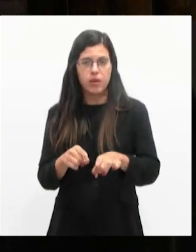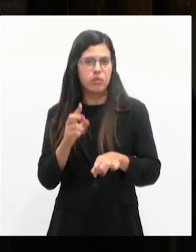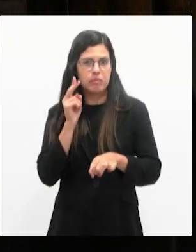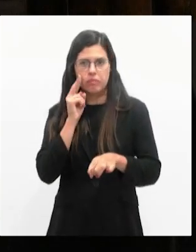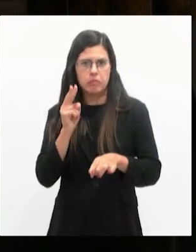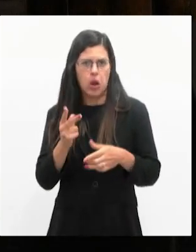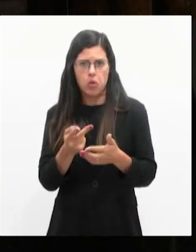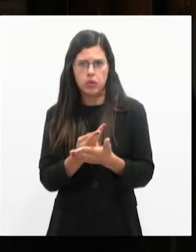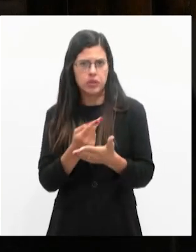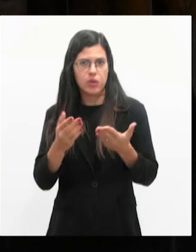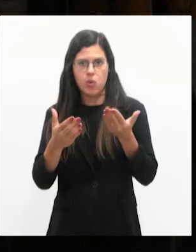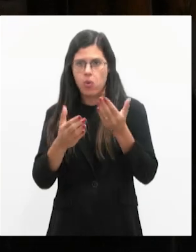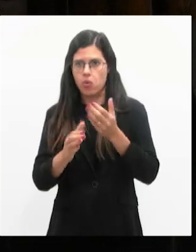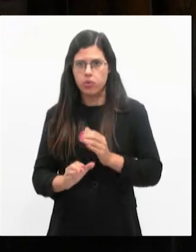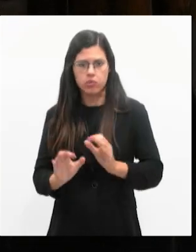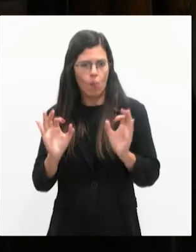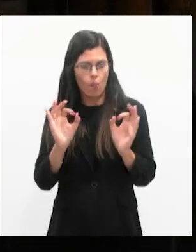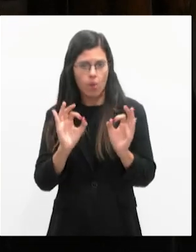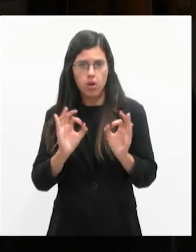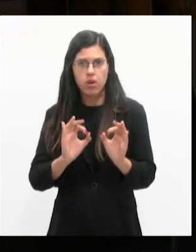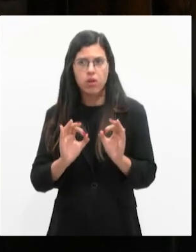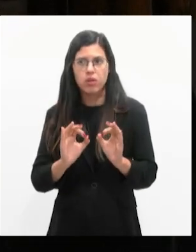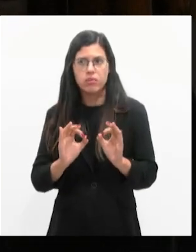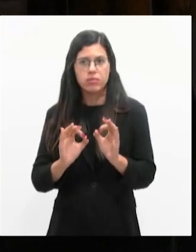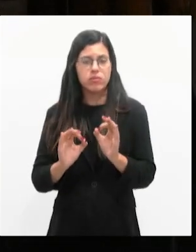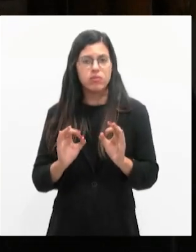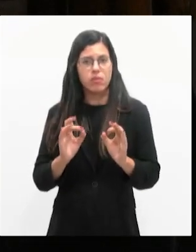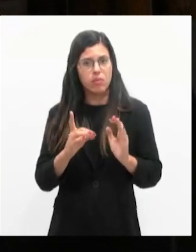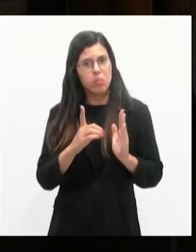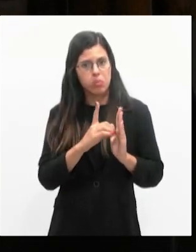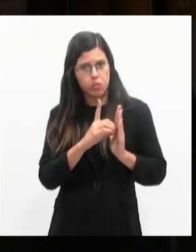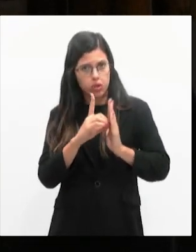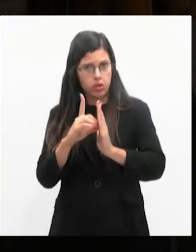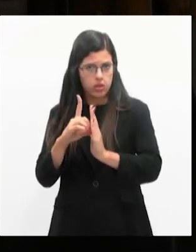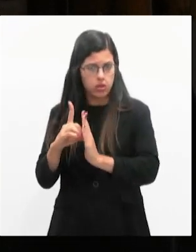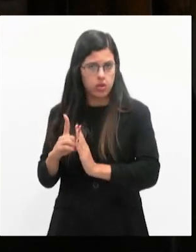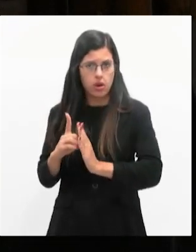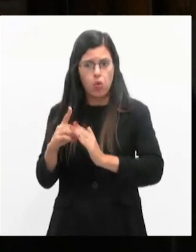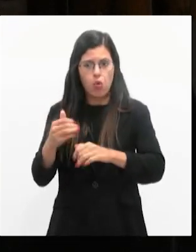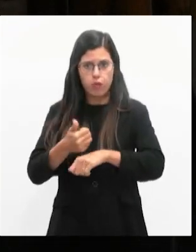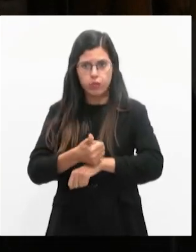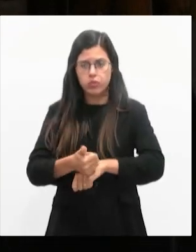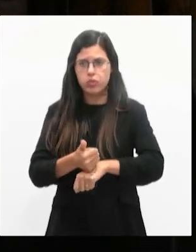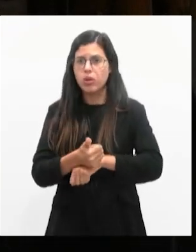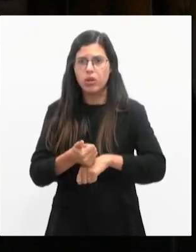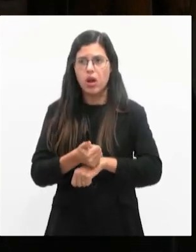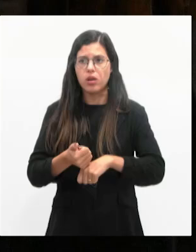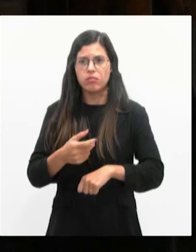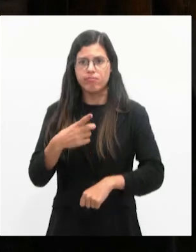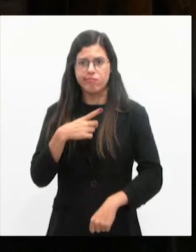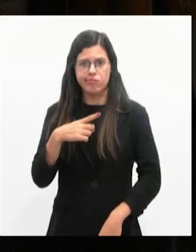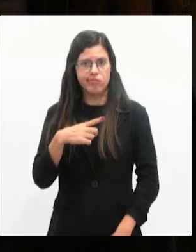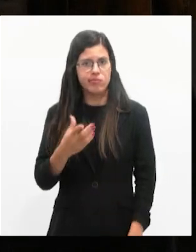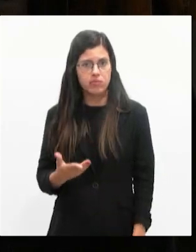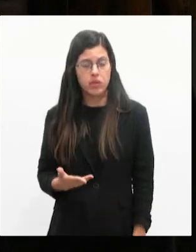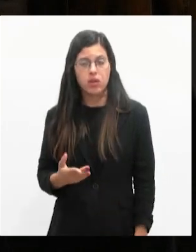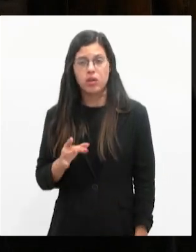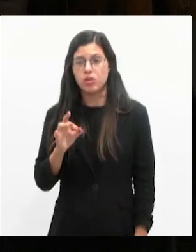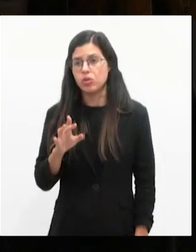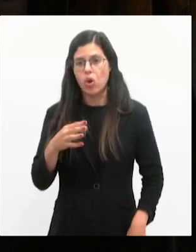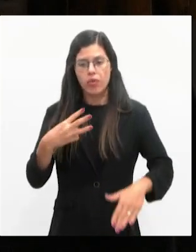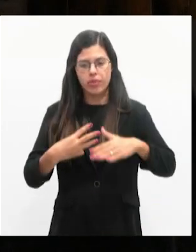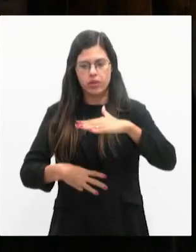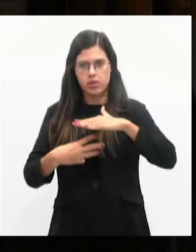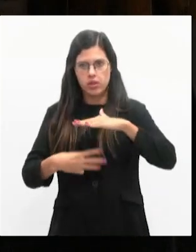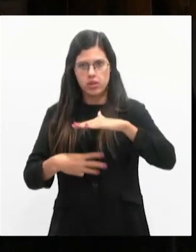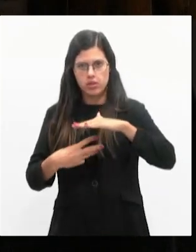concurso público para equipar o DETRAN com funcionários públicos. É só